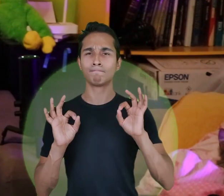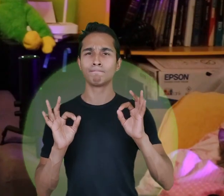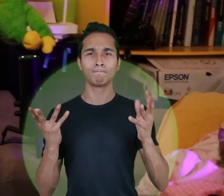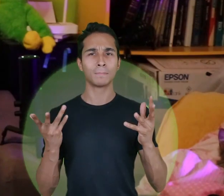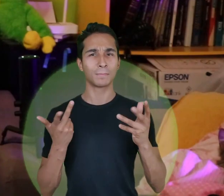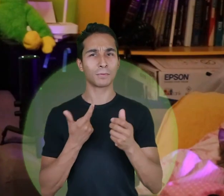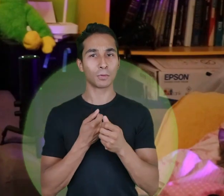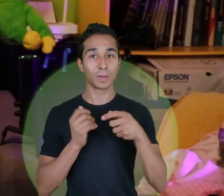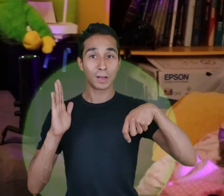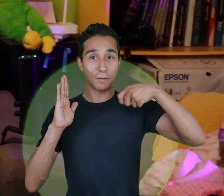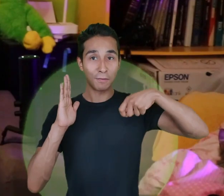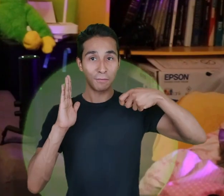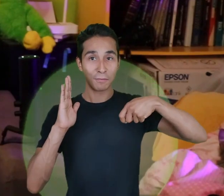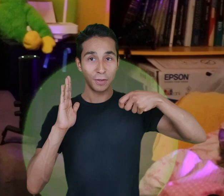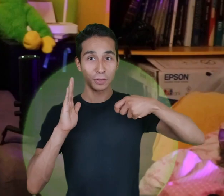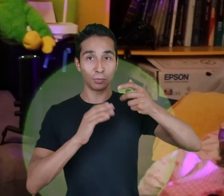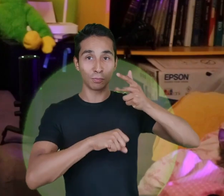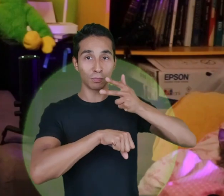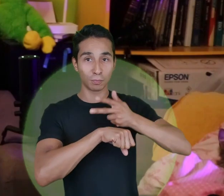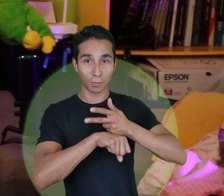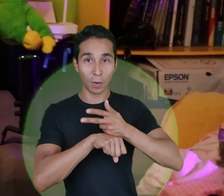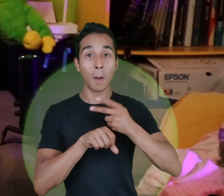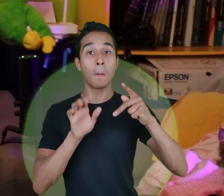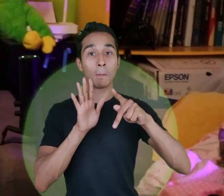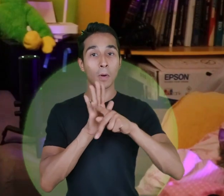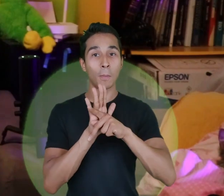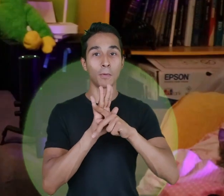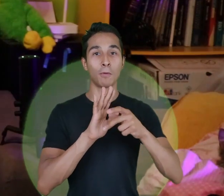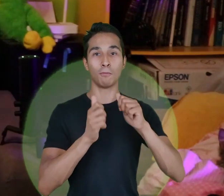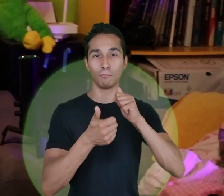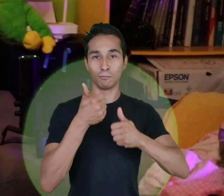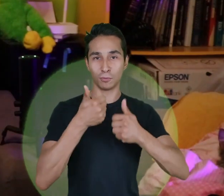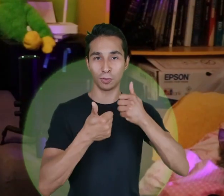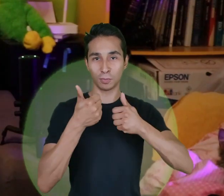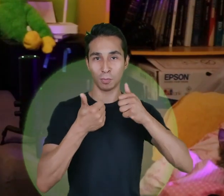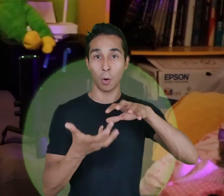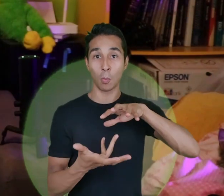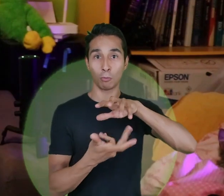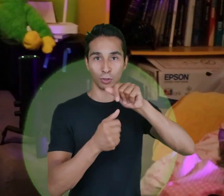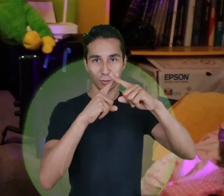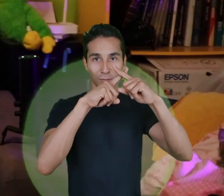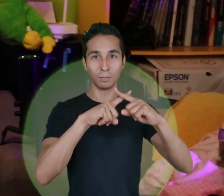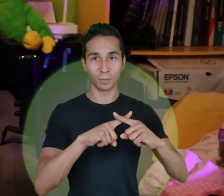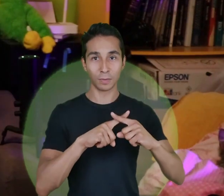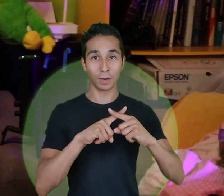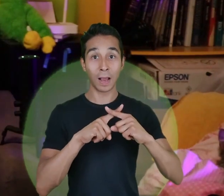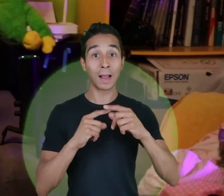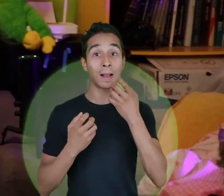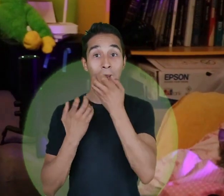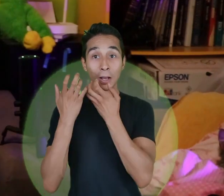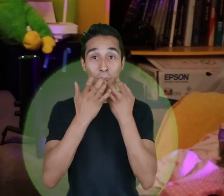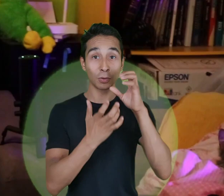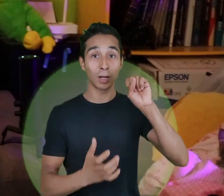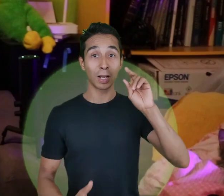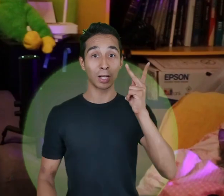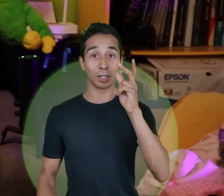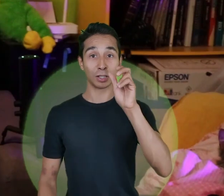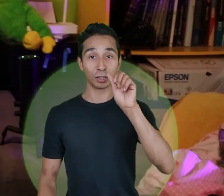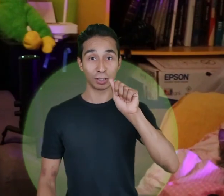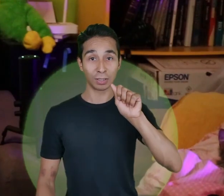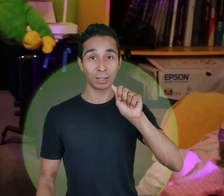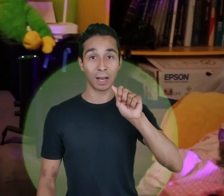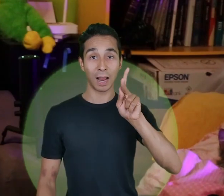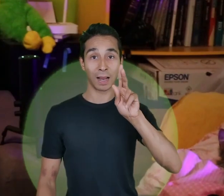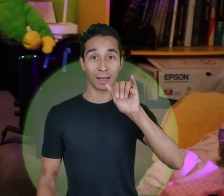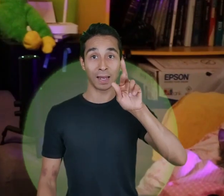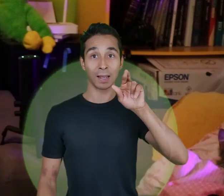vídeo pra Copa aí que viralizou e chegou até a chamar a atenção da Shakira, assim, foi algo, tipo, surreal. Então, onde o poder